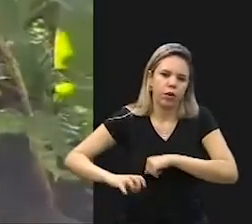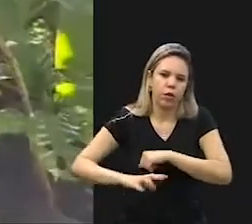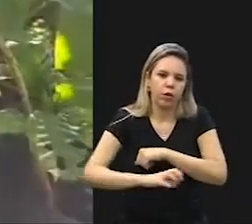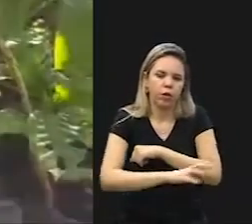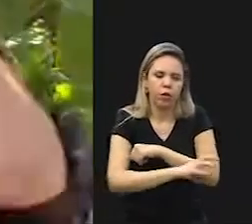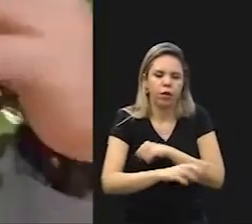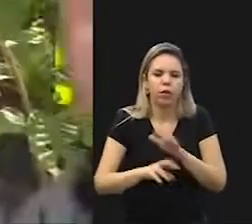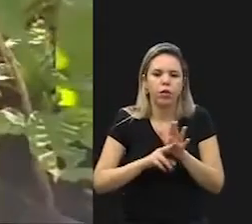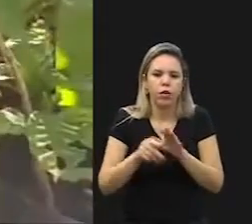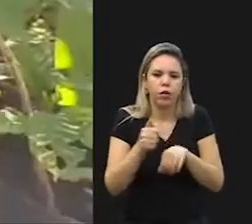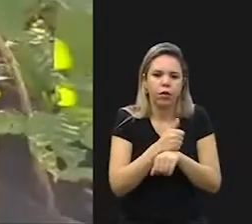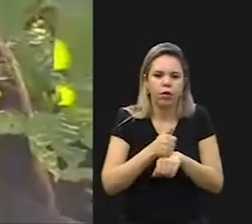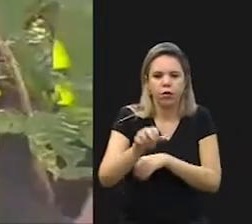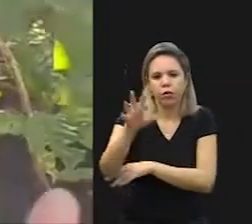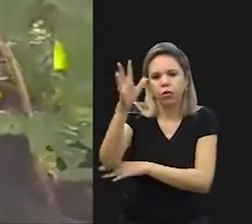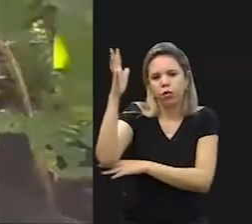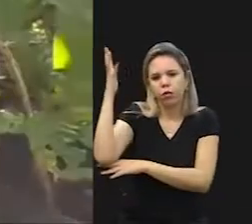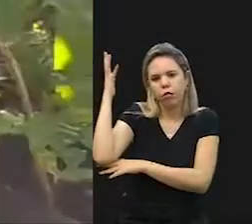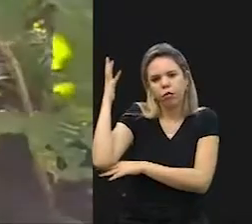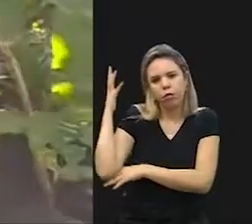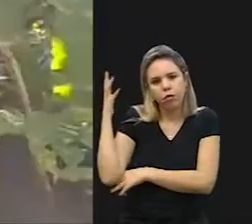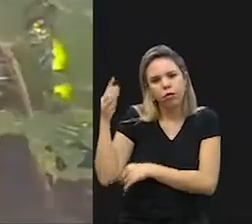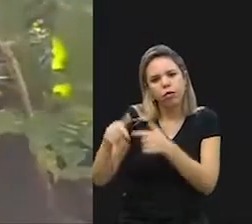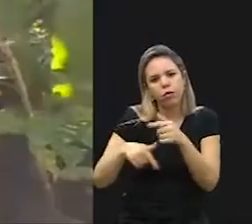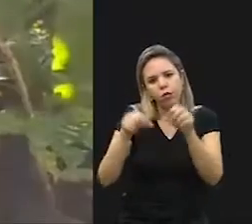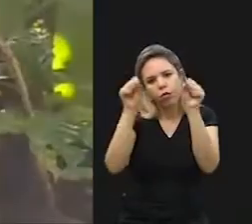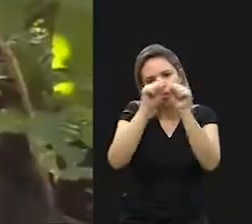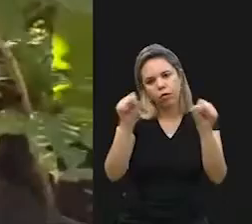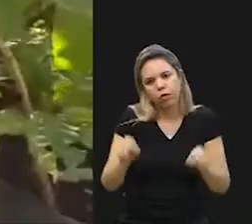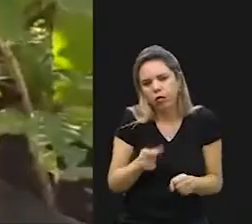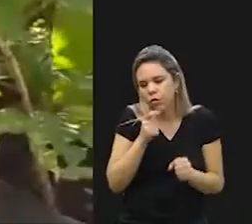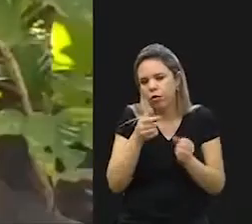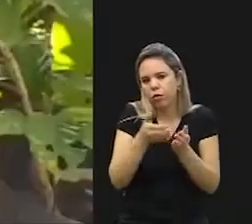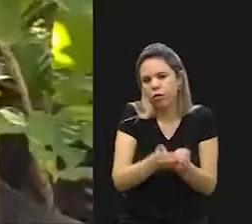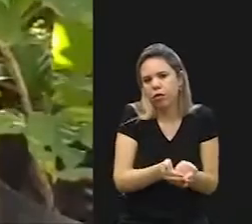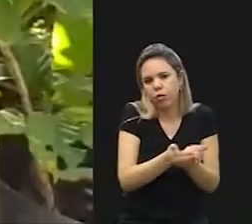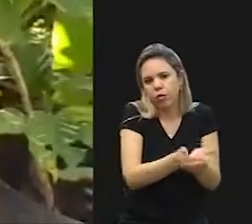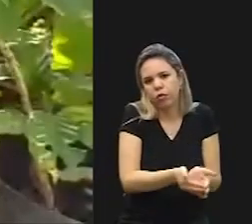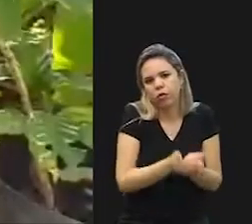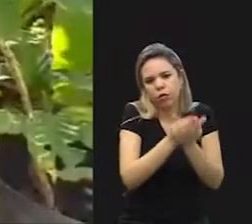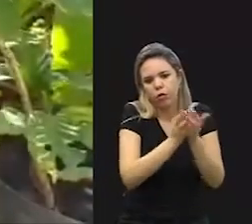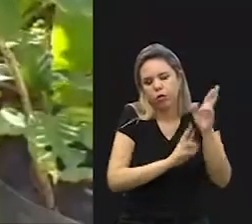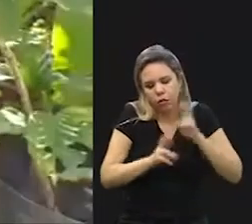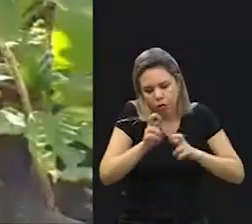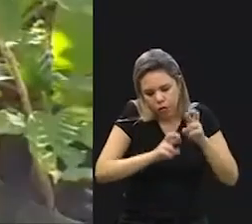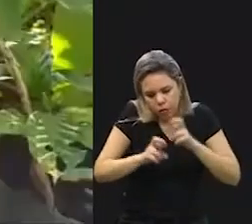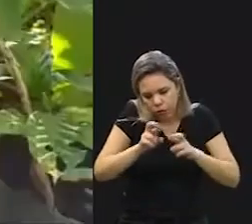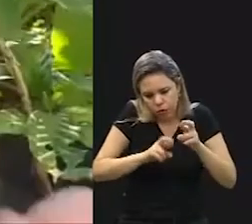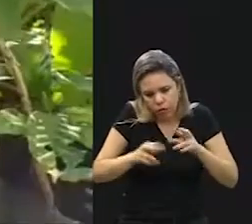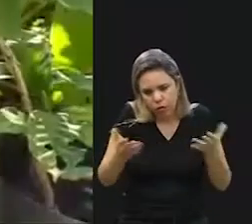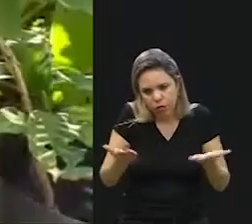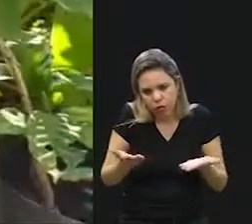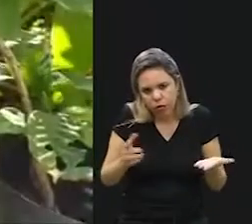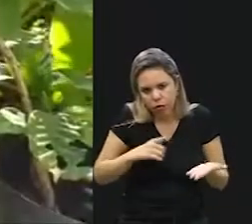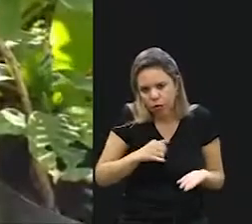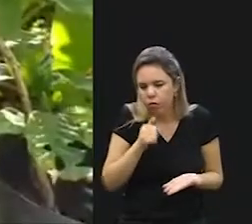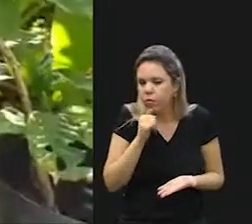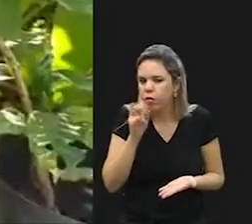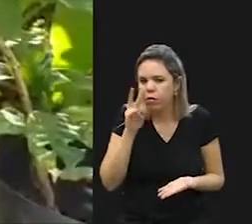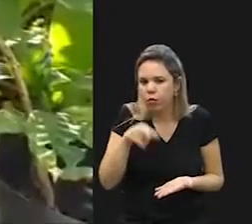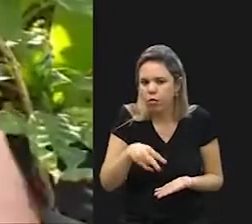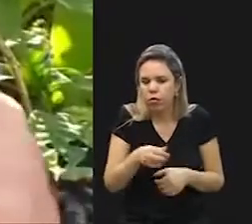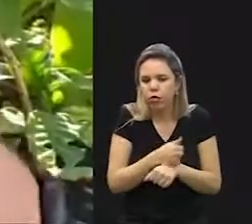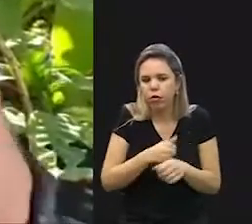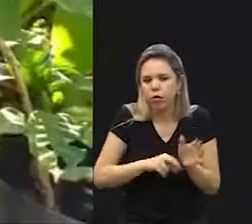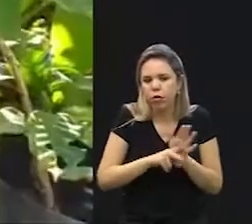podem trabalhar com vegetação, podem trabalhar com sistemas marinhos, podem trabalhar em laboratórios. Hoje, por exemplo, a gente vê que os